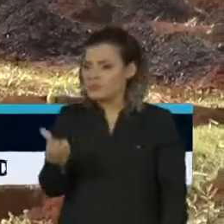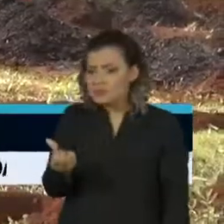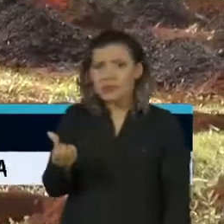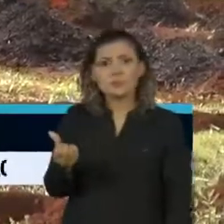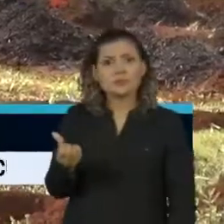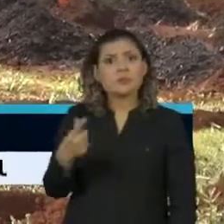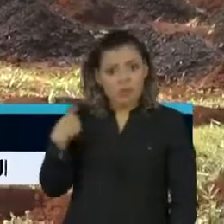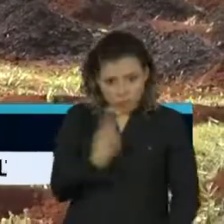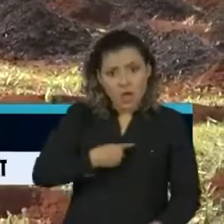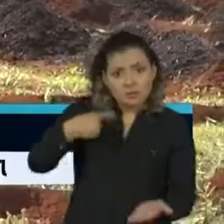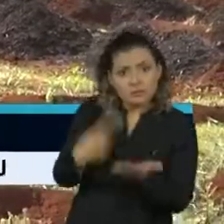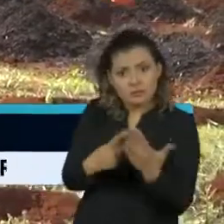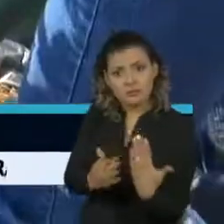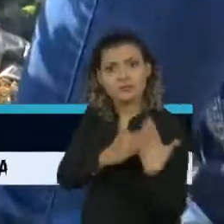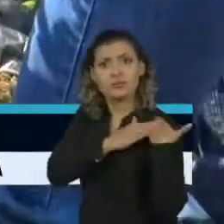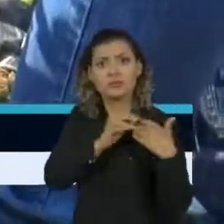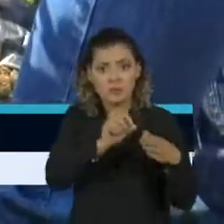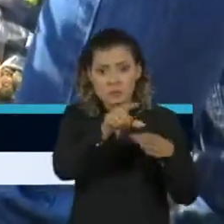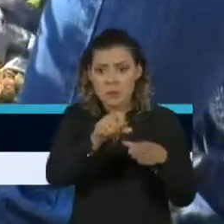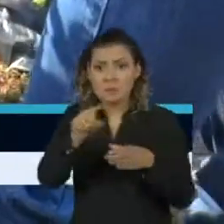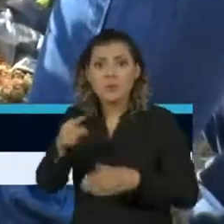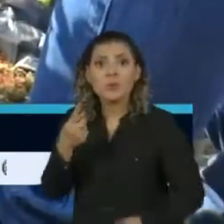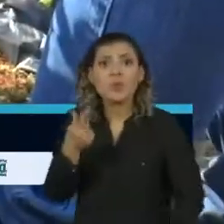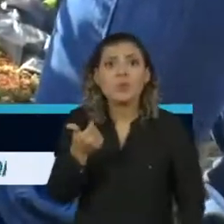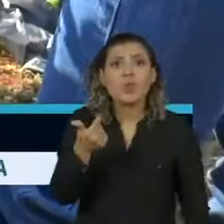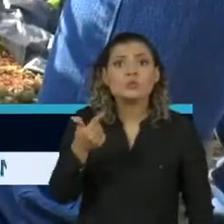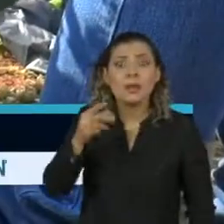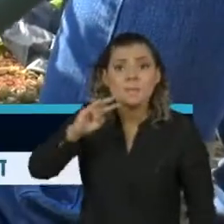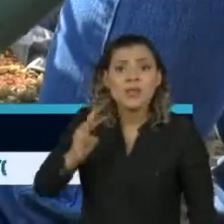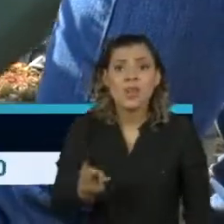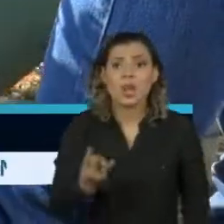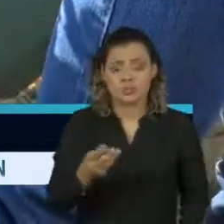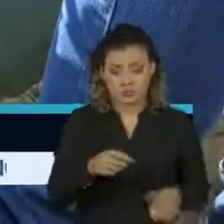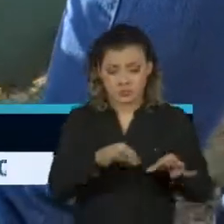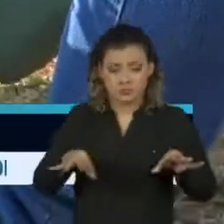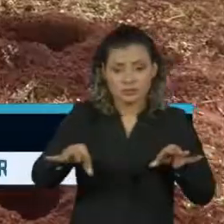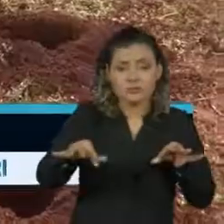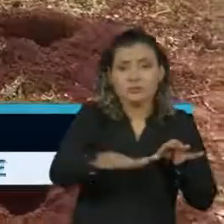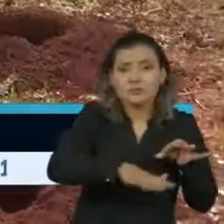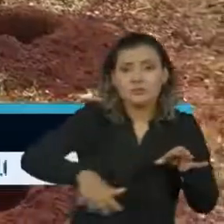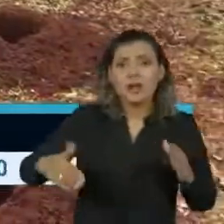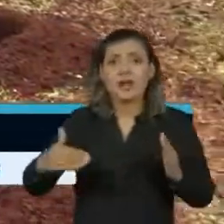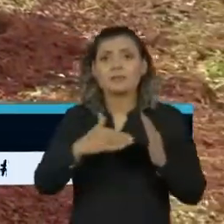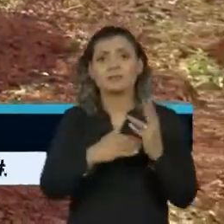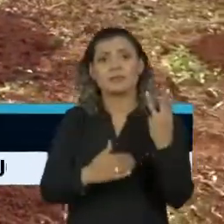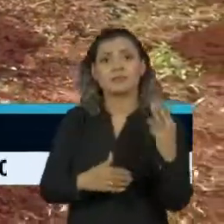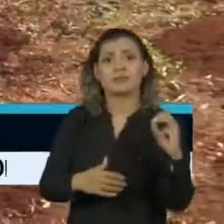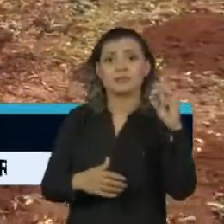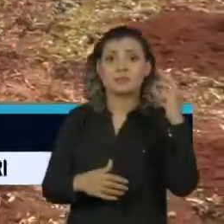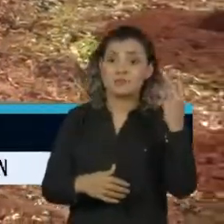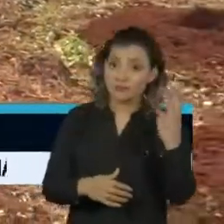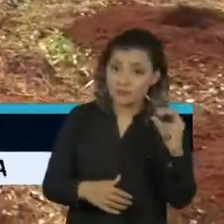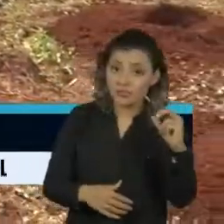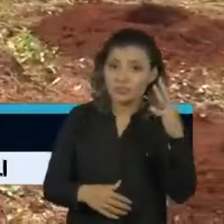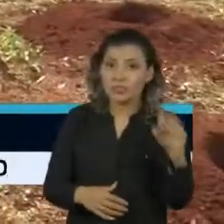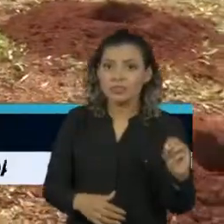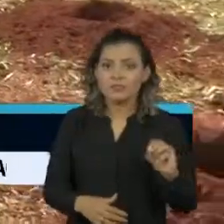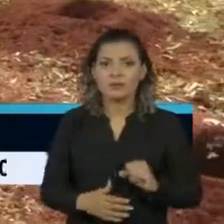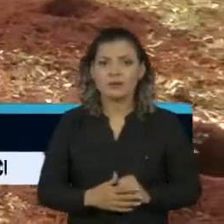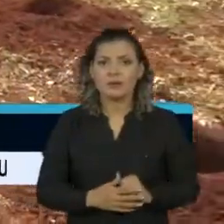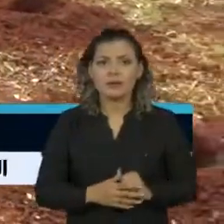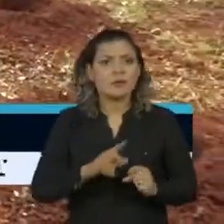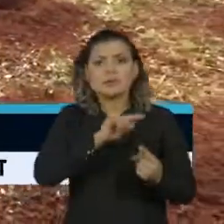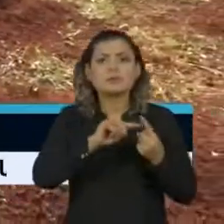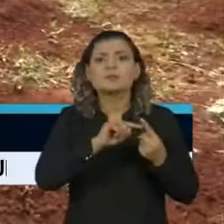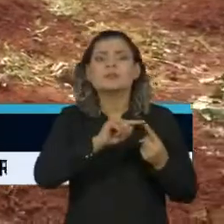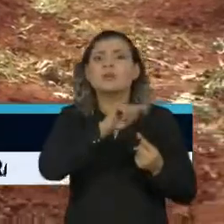nos comprometemos a reflorestar 12 milhões de hectares de florestas até 2030. Significa plantar árvores em